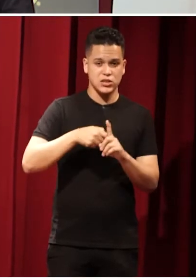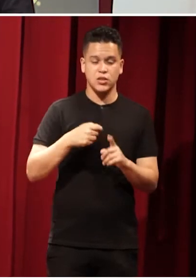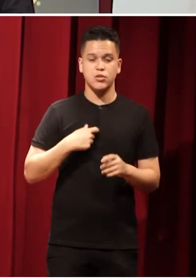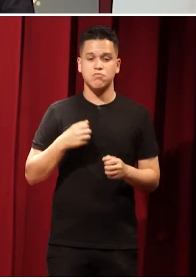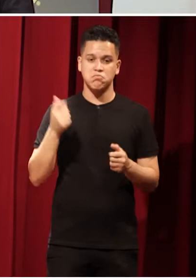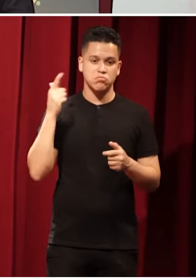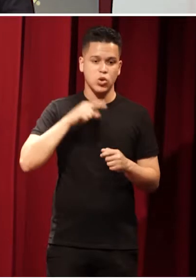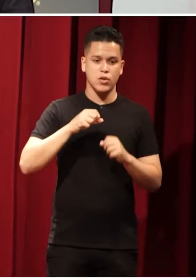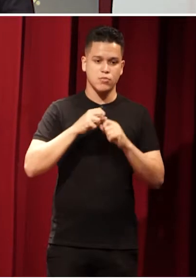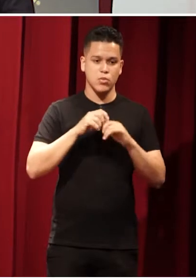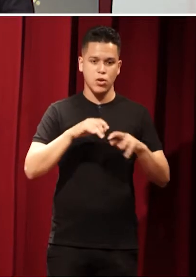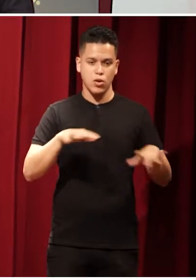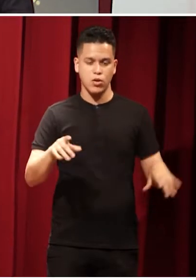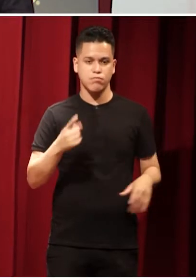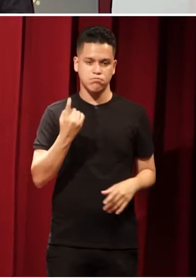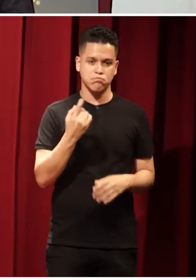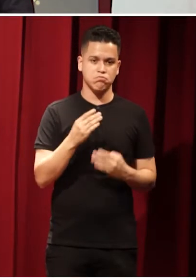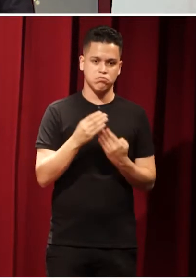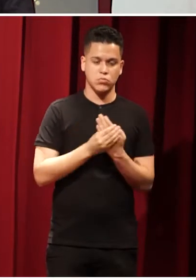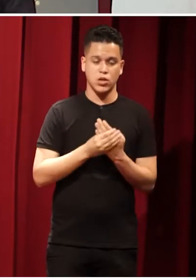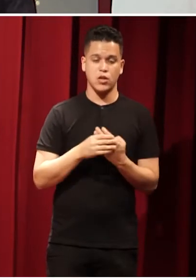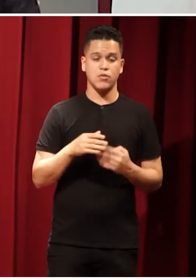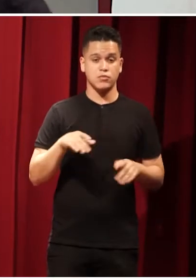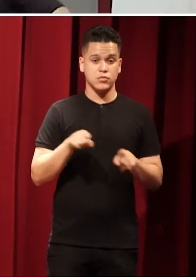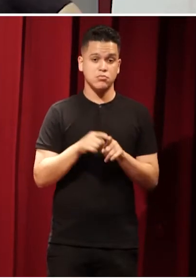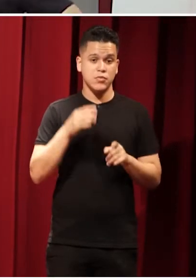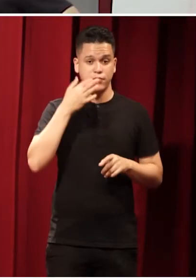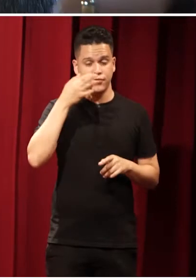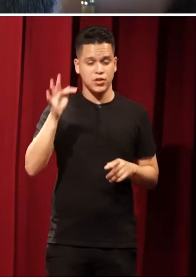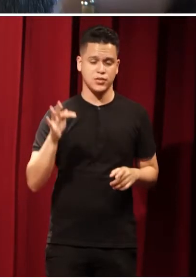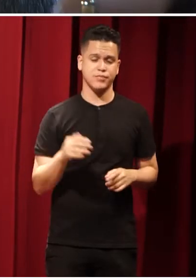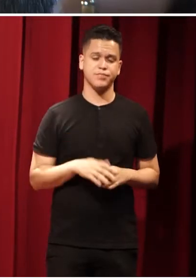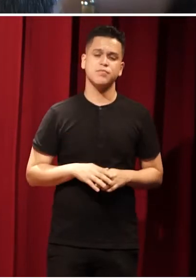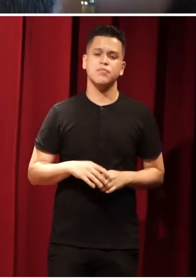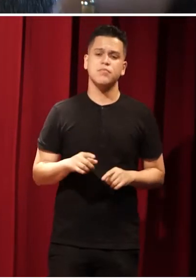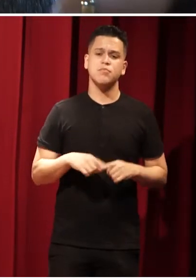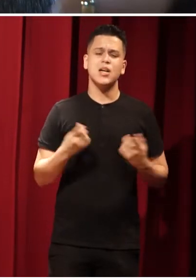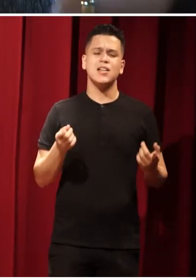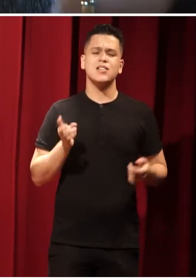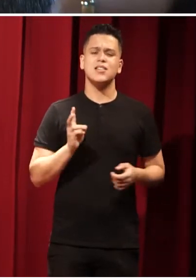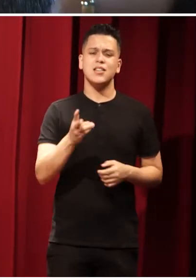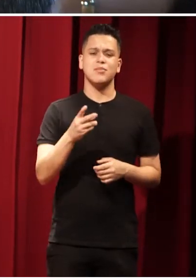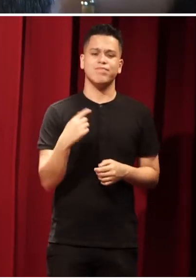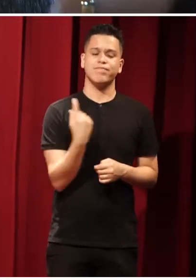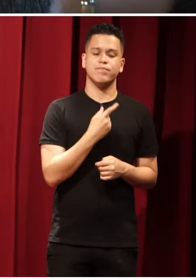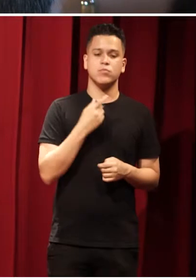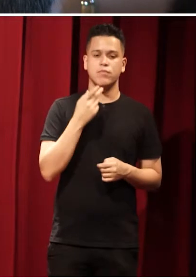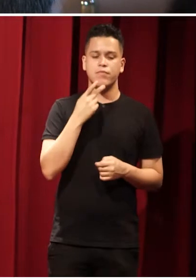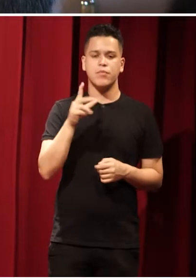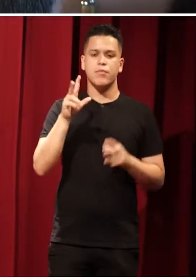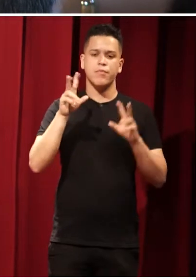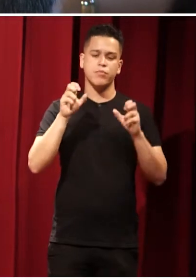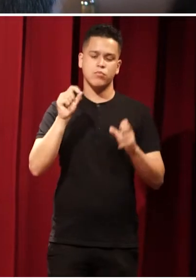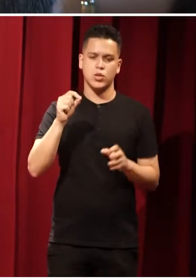eu tenho a esperança de que eles leiam. O que está em jogo? A plateia observa